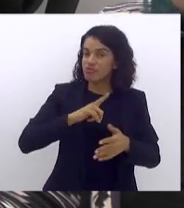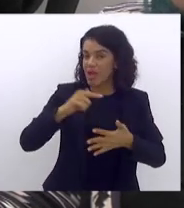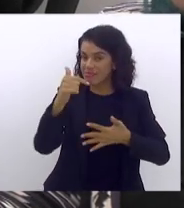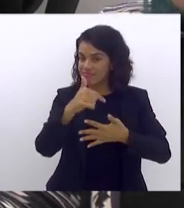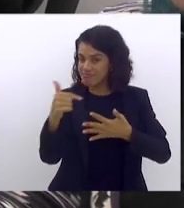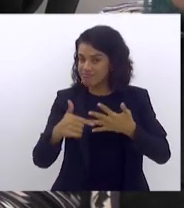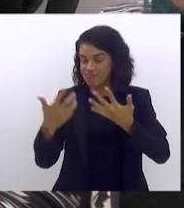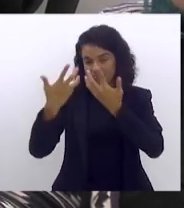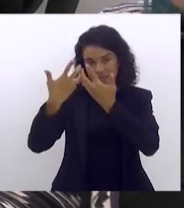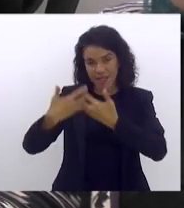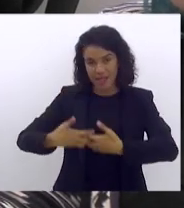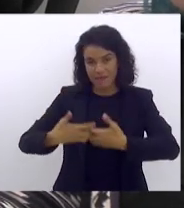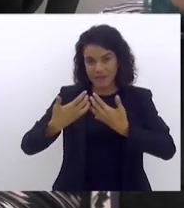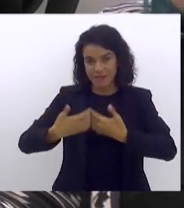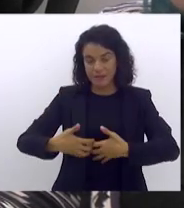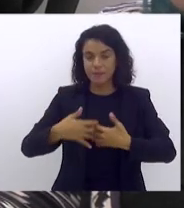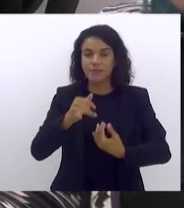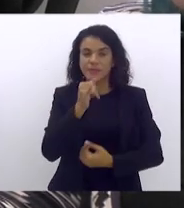de reflexão. Né?